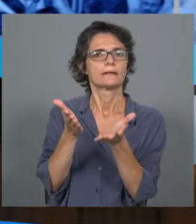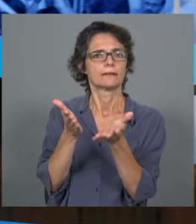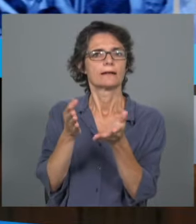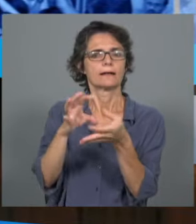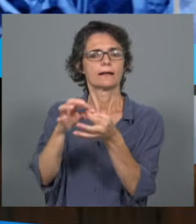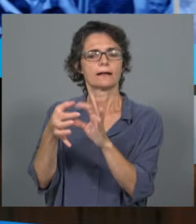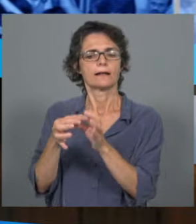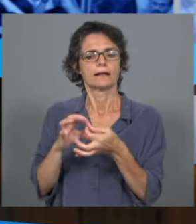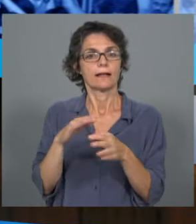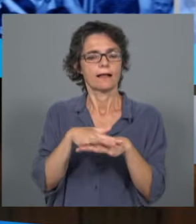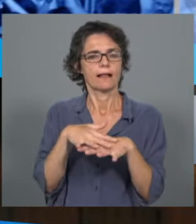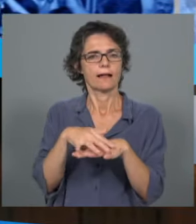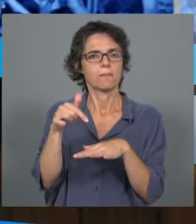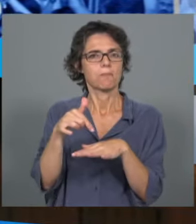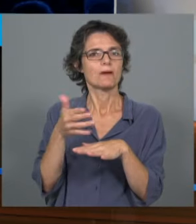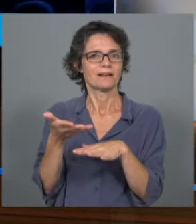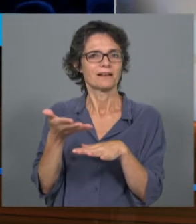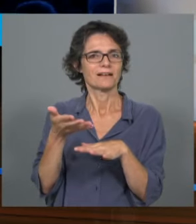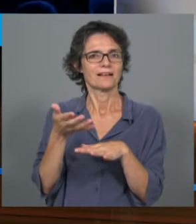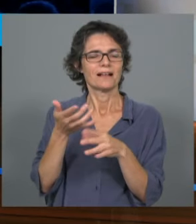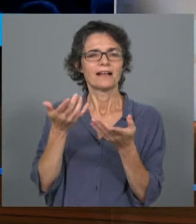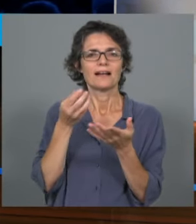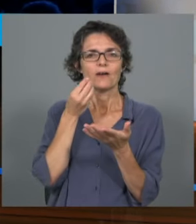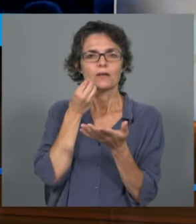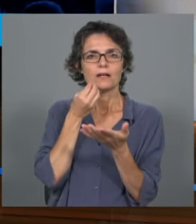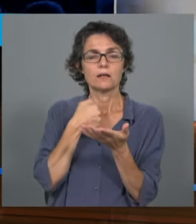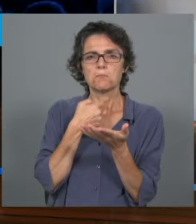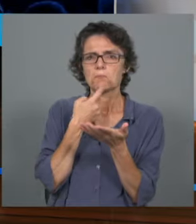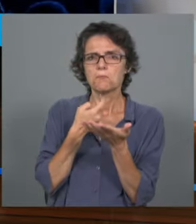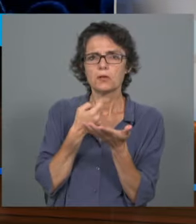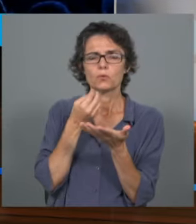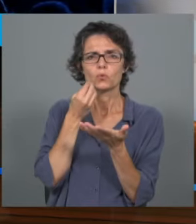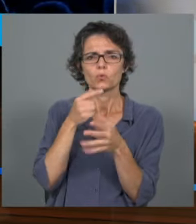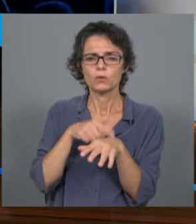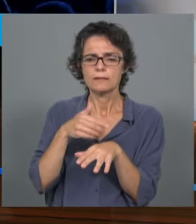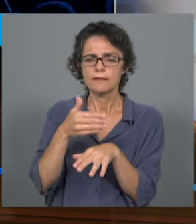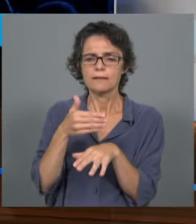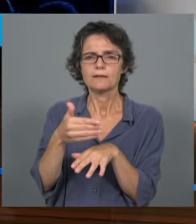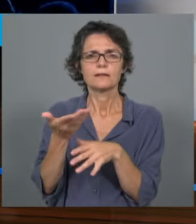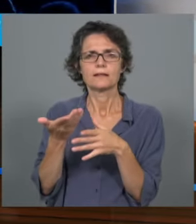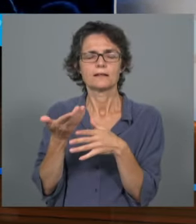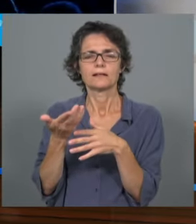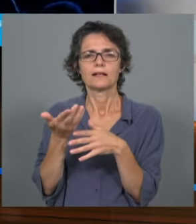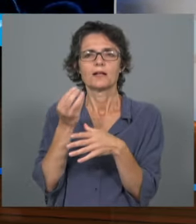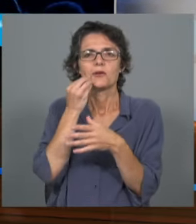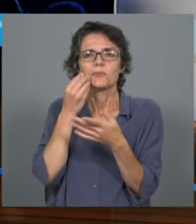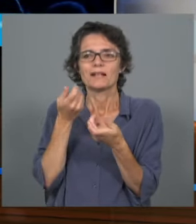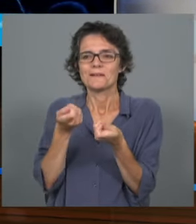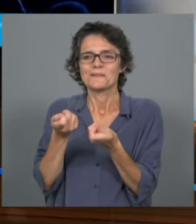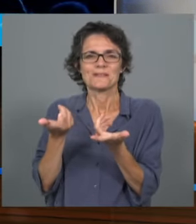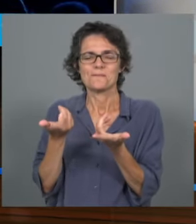integram esta rede. De que forma é que estes próximos tempos, dias, serão vividos